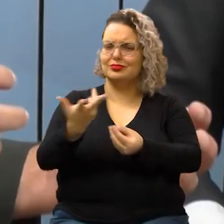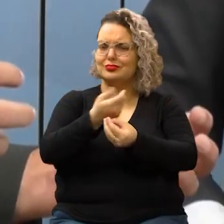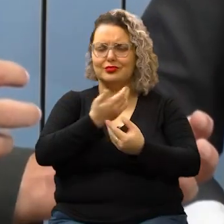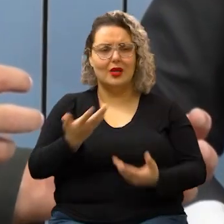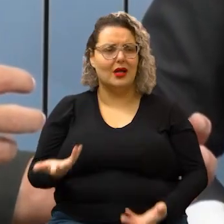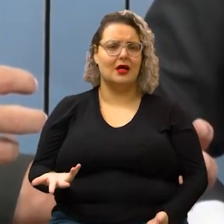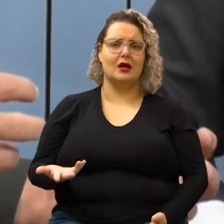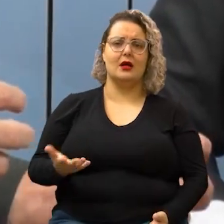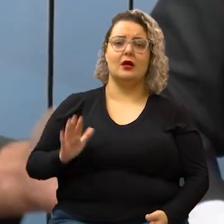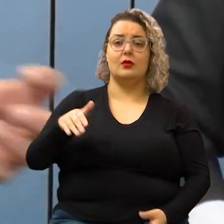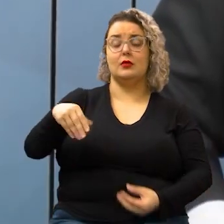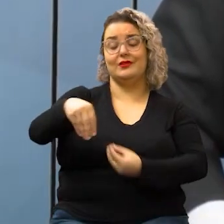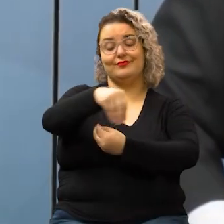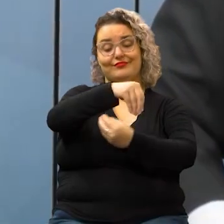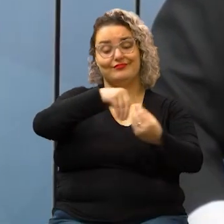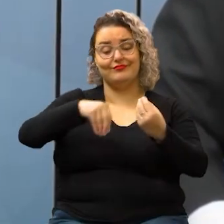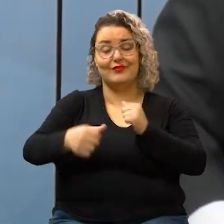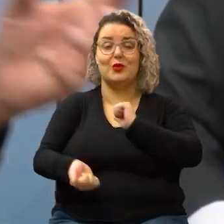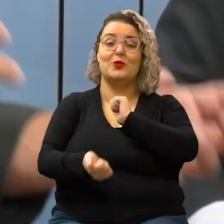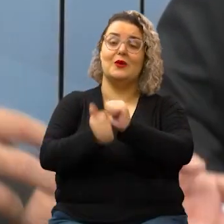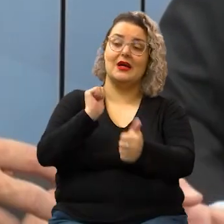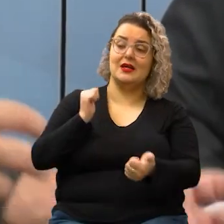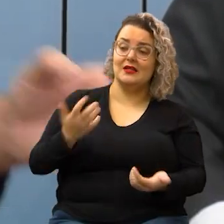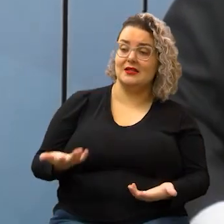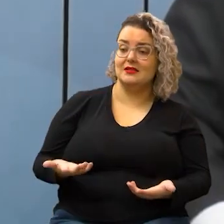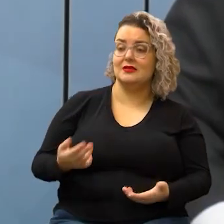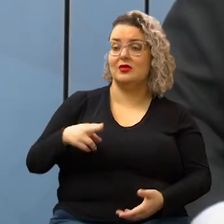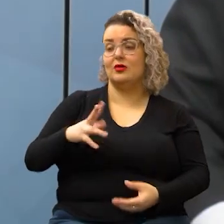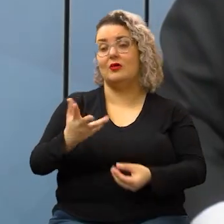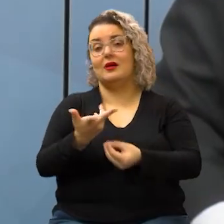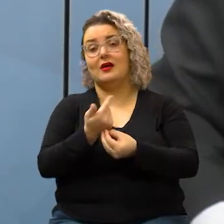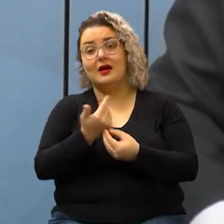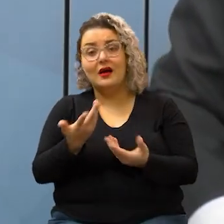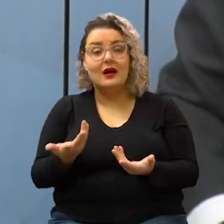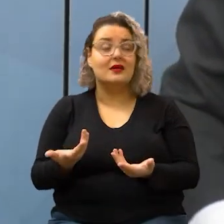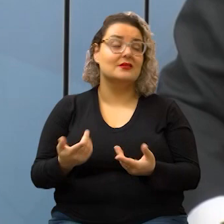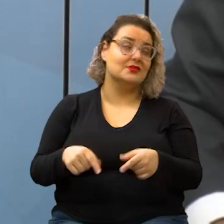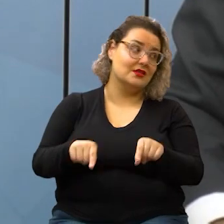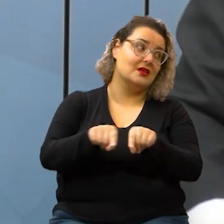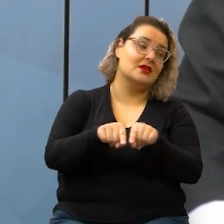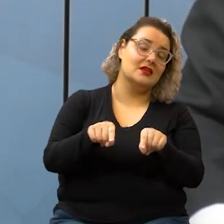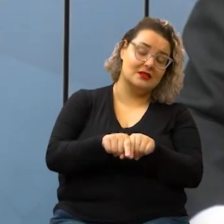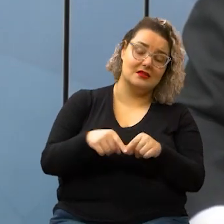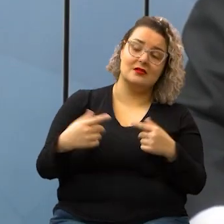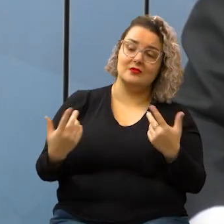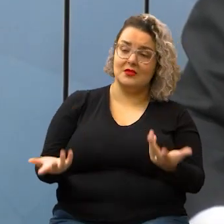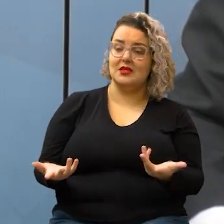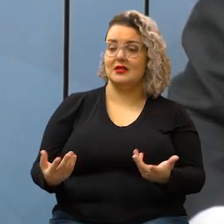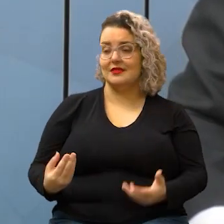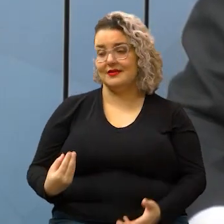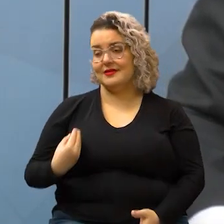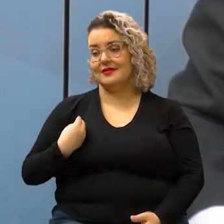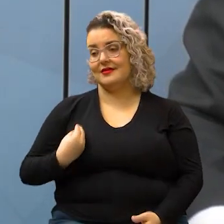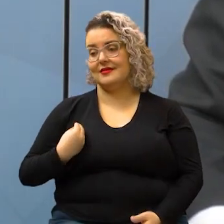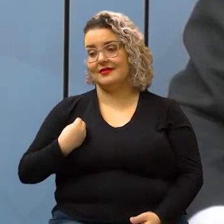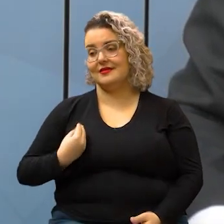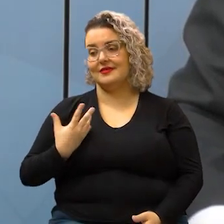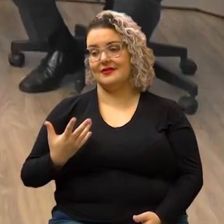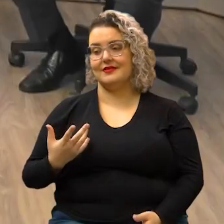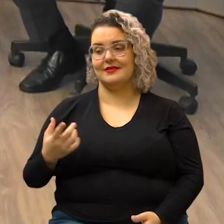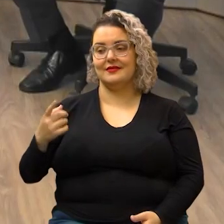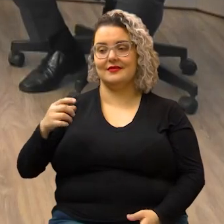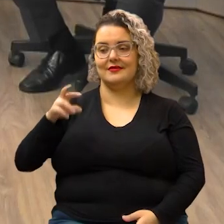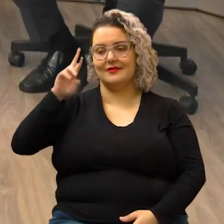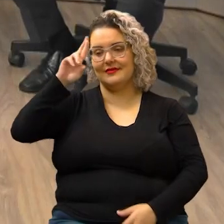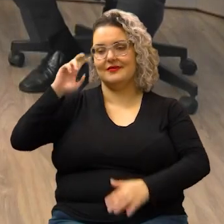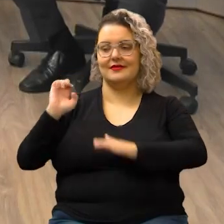você associa o esporte ou a arte a também a presença Do Da- patrocinador.